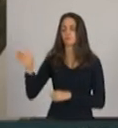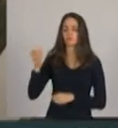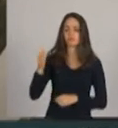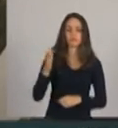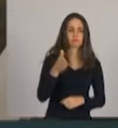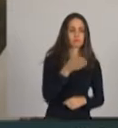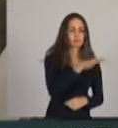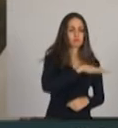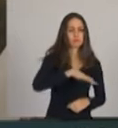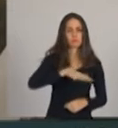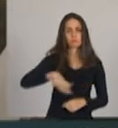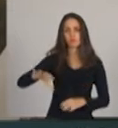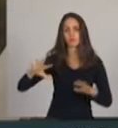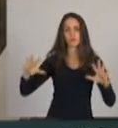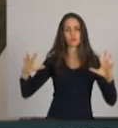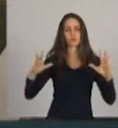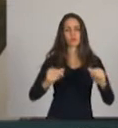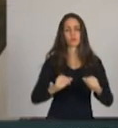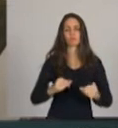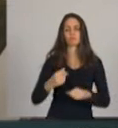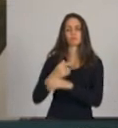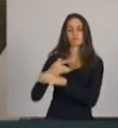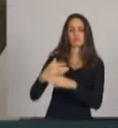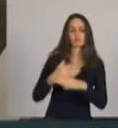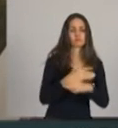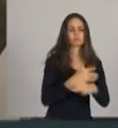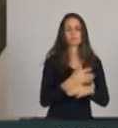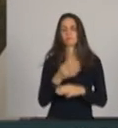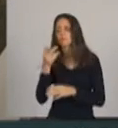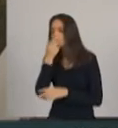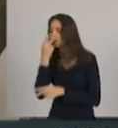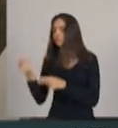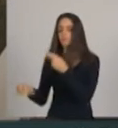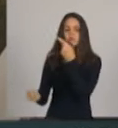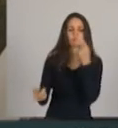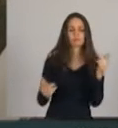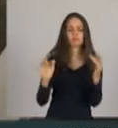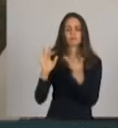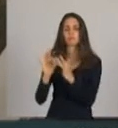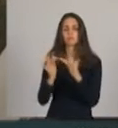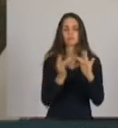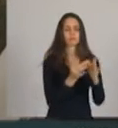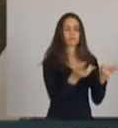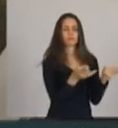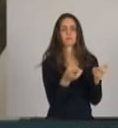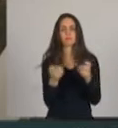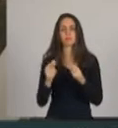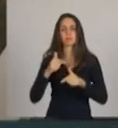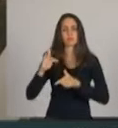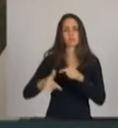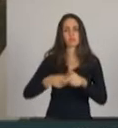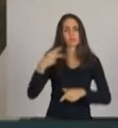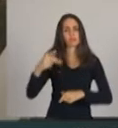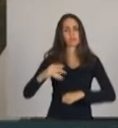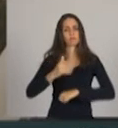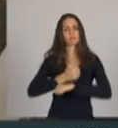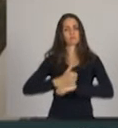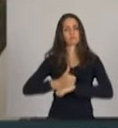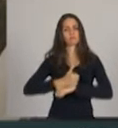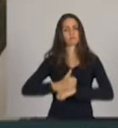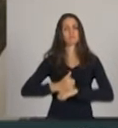cantos da cidade, vemos esse trabalho